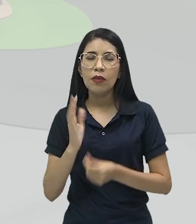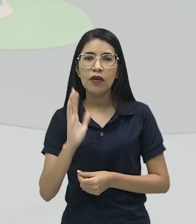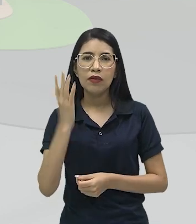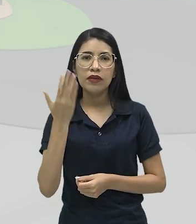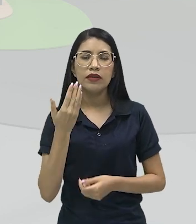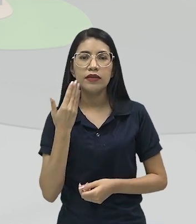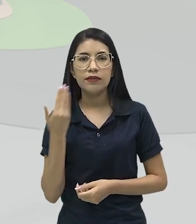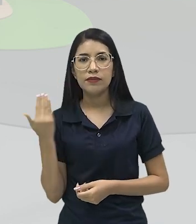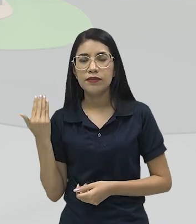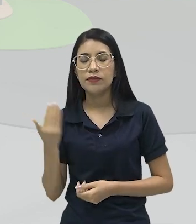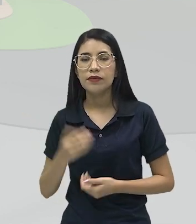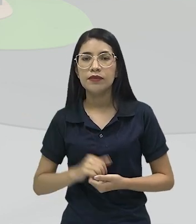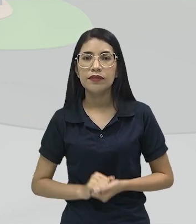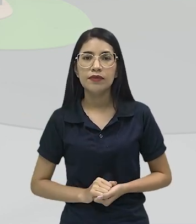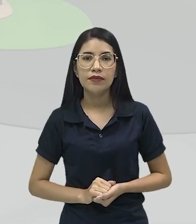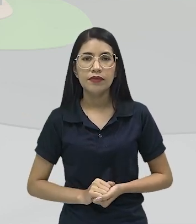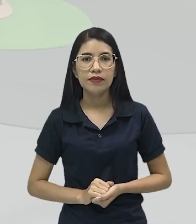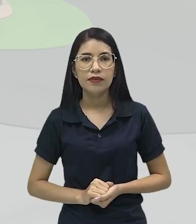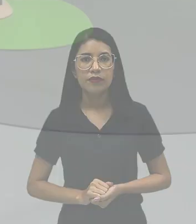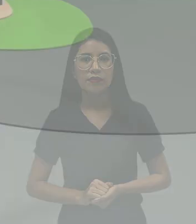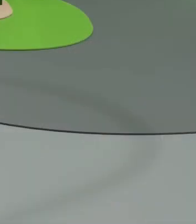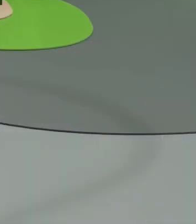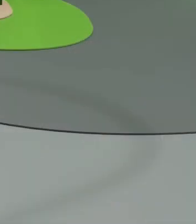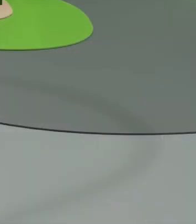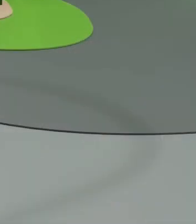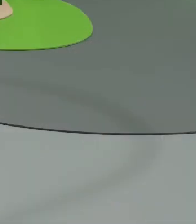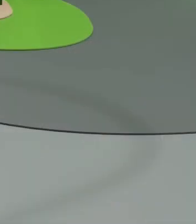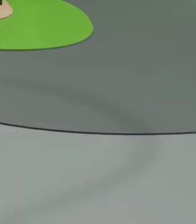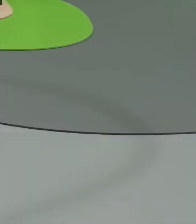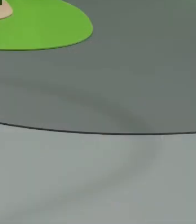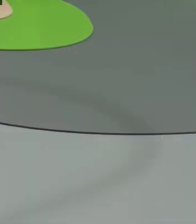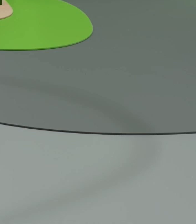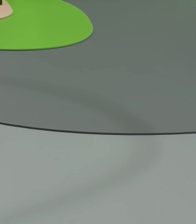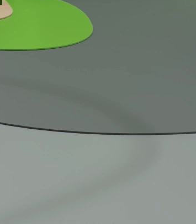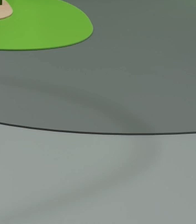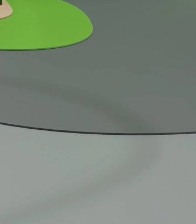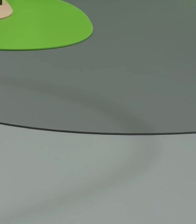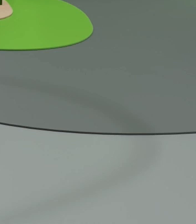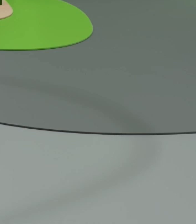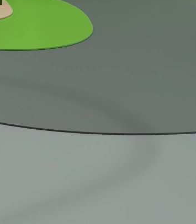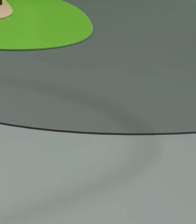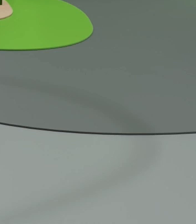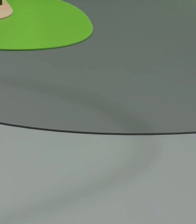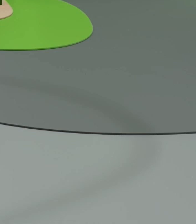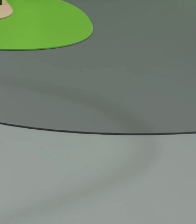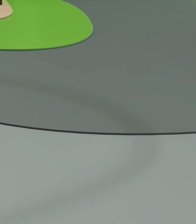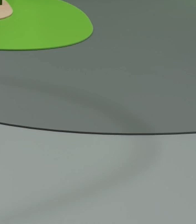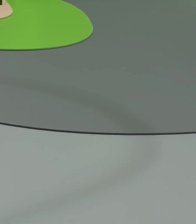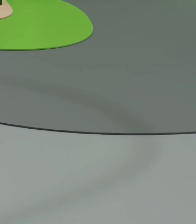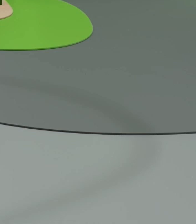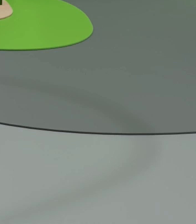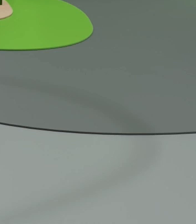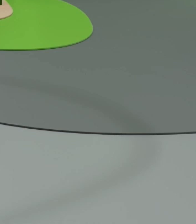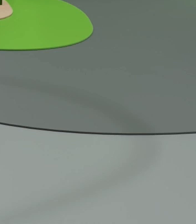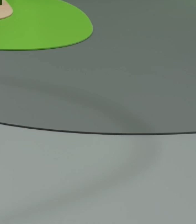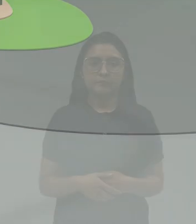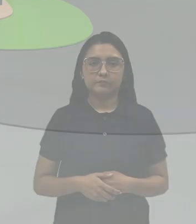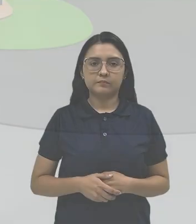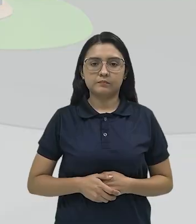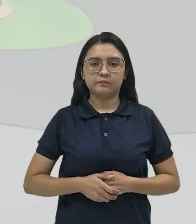funciona, né? A gente observa ali duas medusas que lançam, né, as suas células reprodutivas, tá?